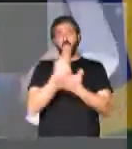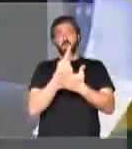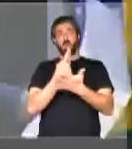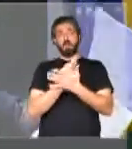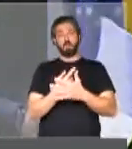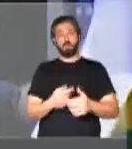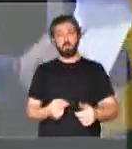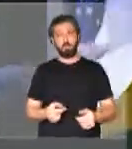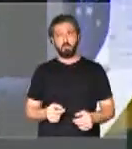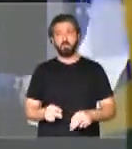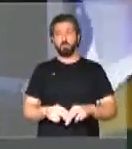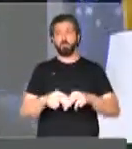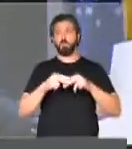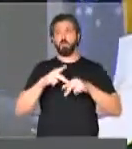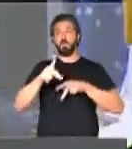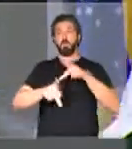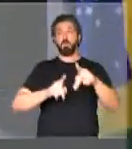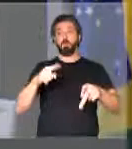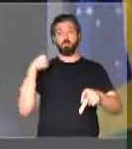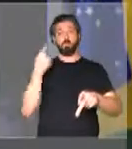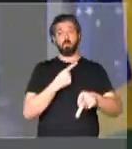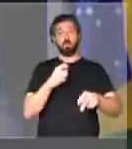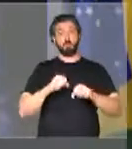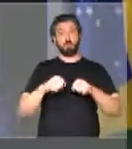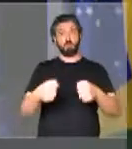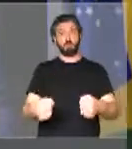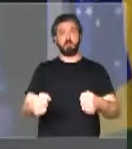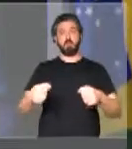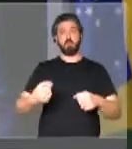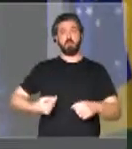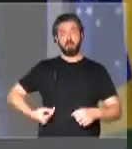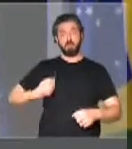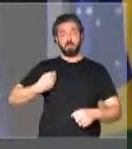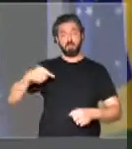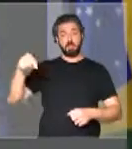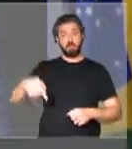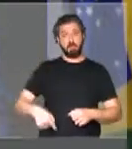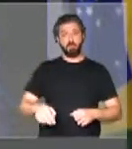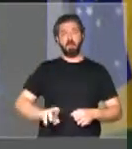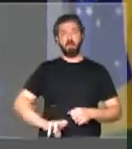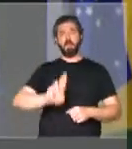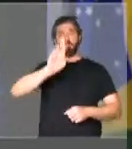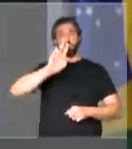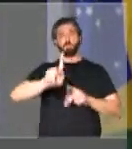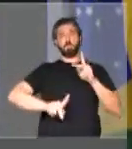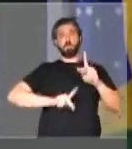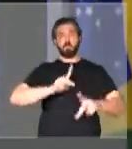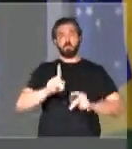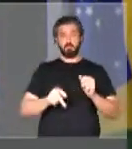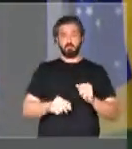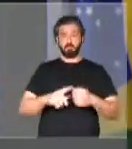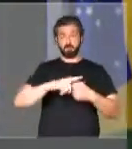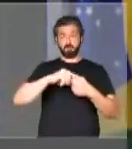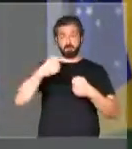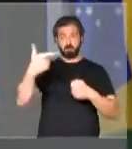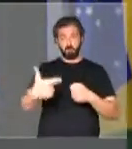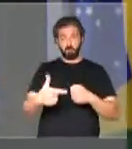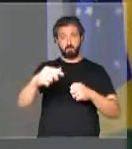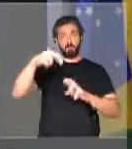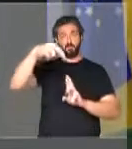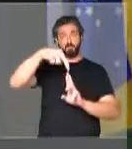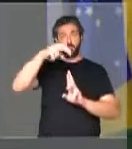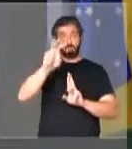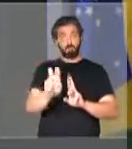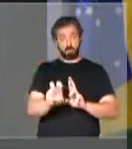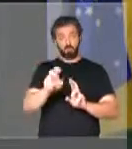em detrimento do povo que nós defendemos e estamos aqui representando a eles. No artigo 2º, parágrafo